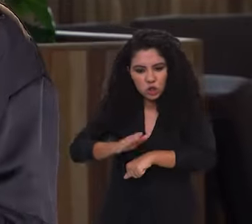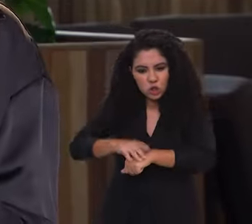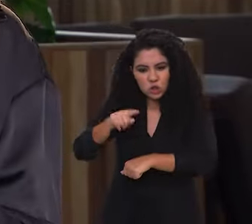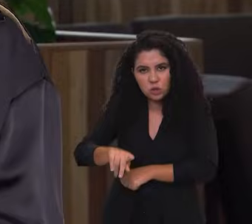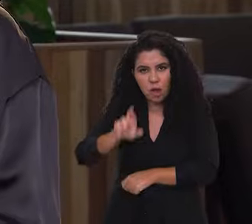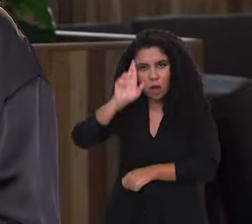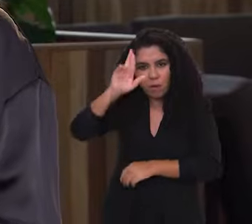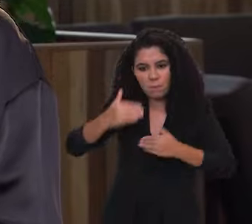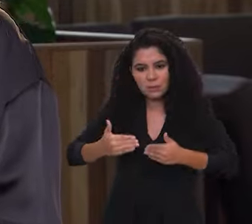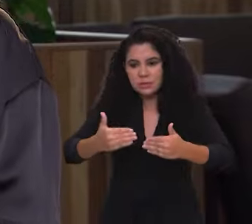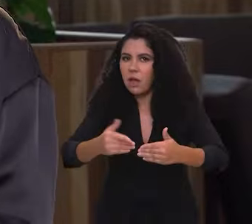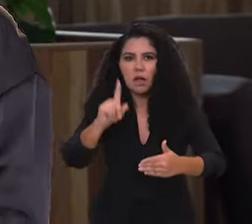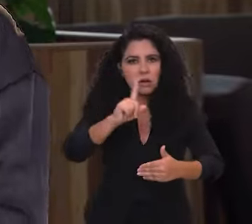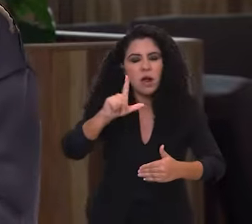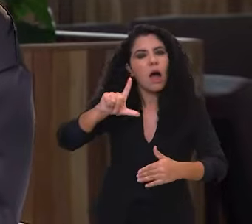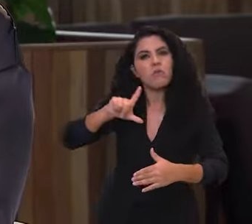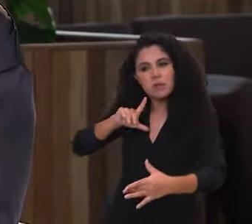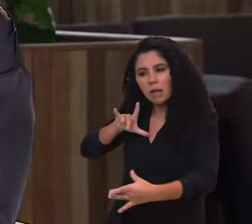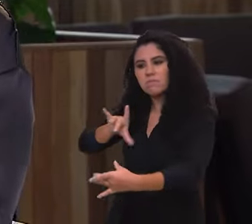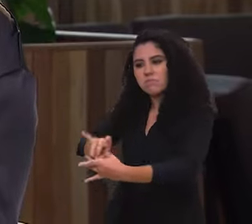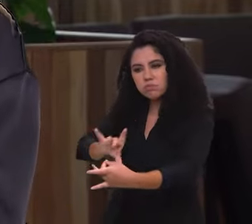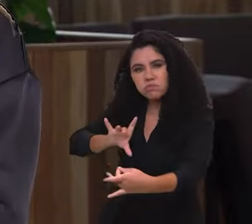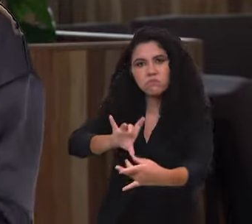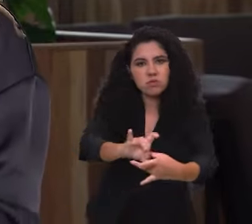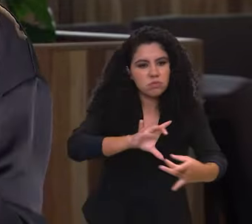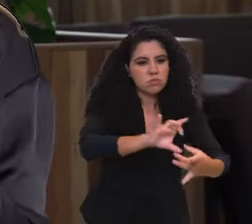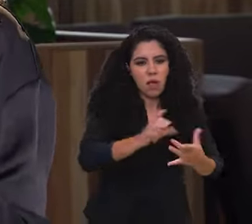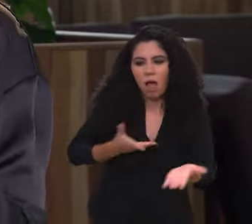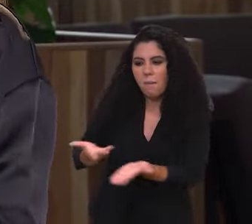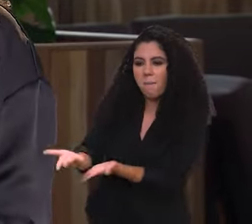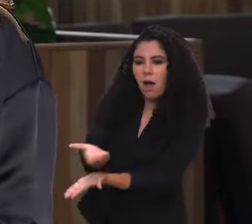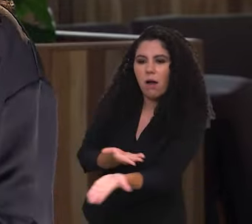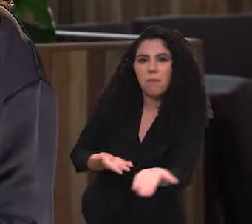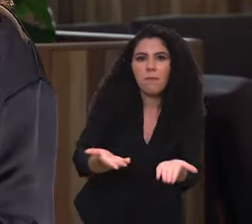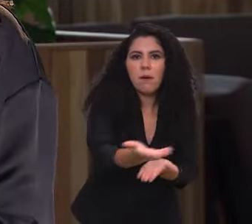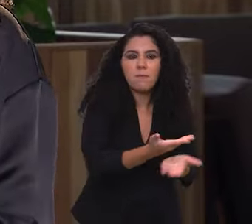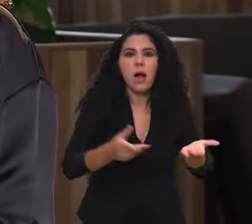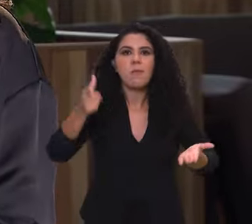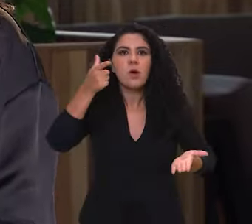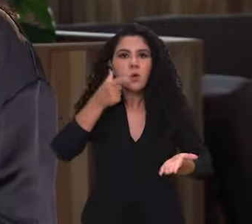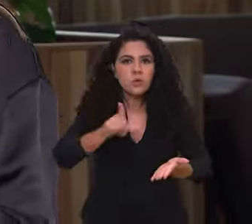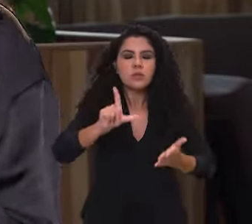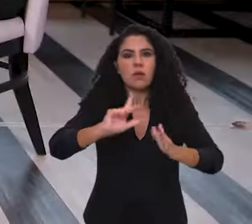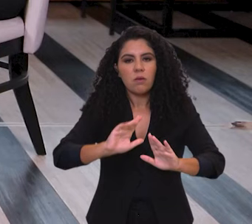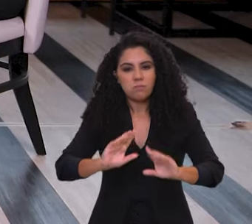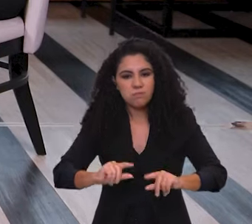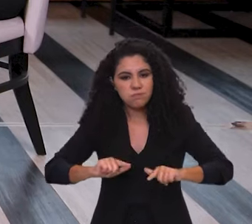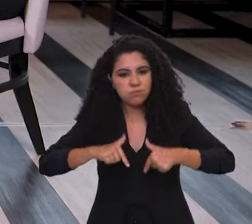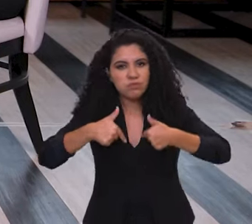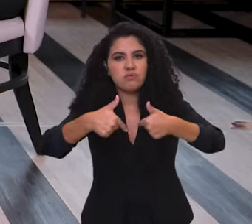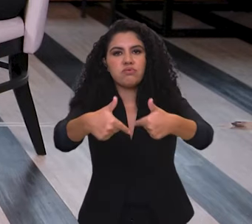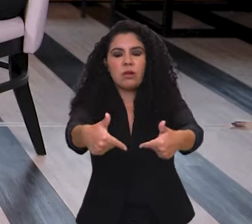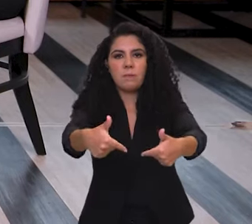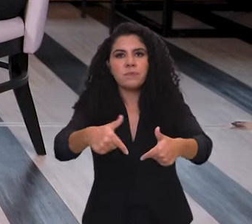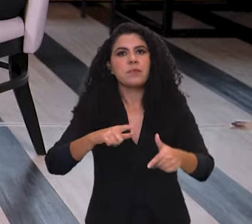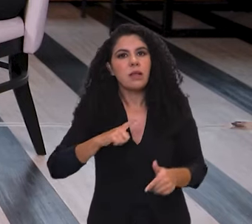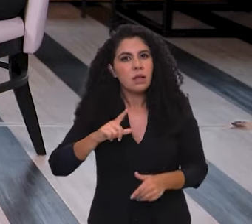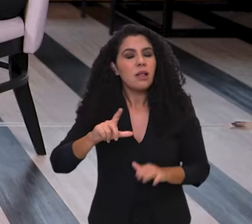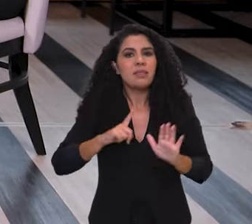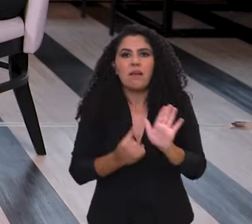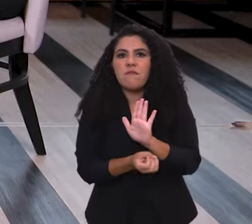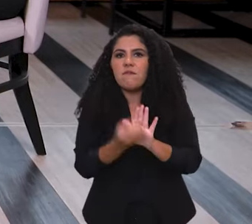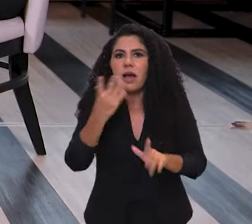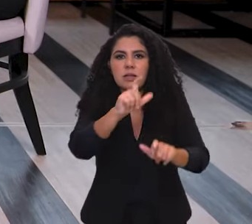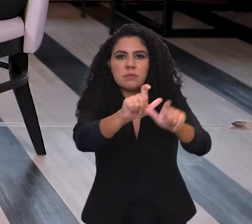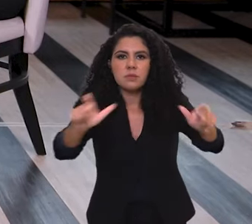ele coordena a implementação de diversas ações setoriais que impactam no desenvolvimento. São muitos atores envolvidos aí.